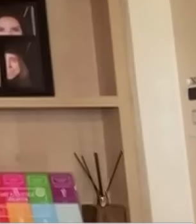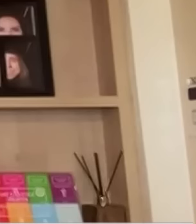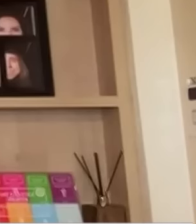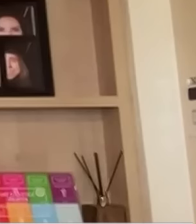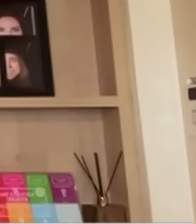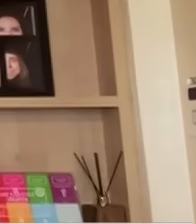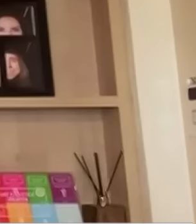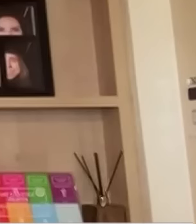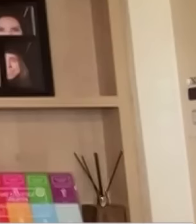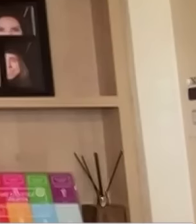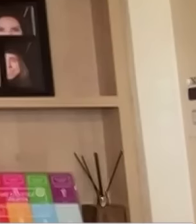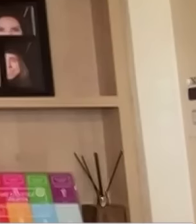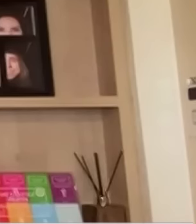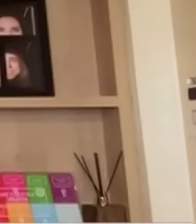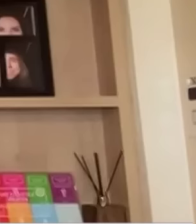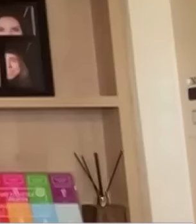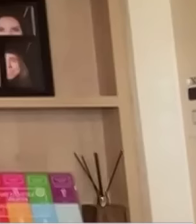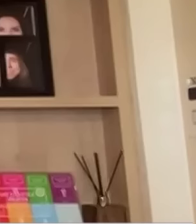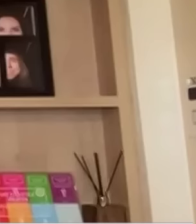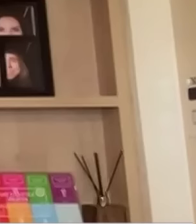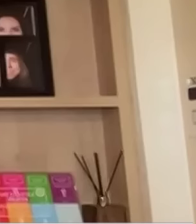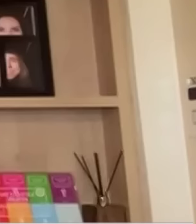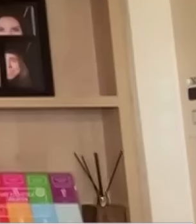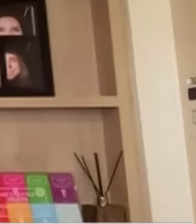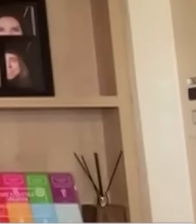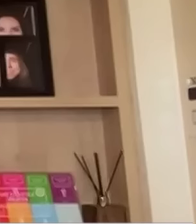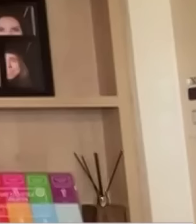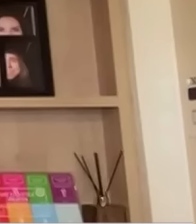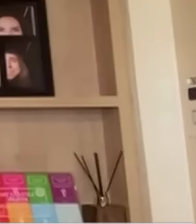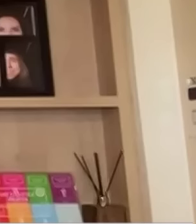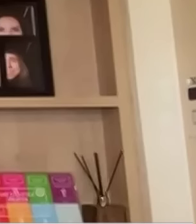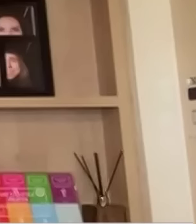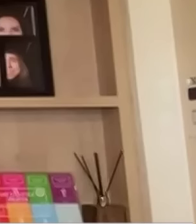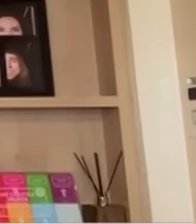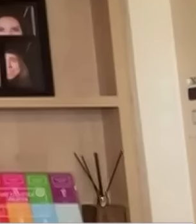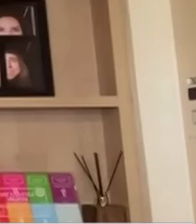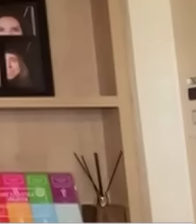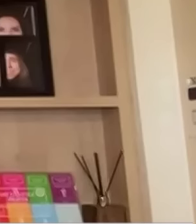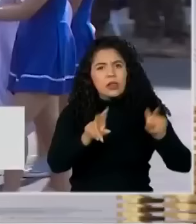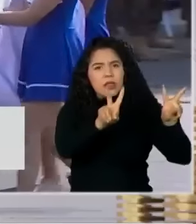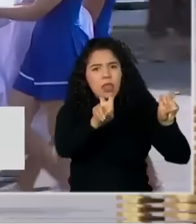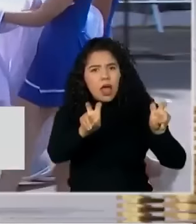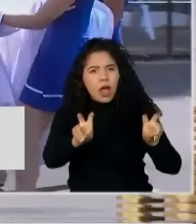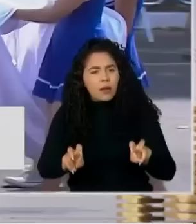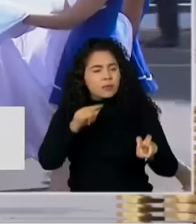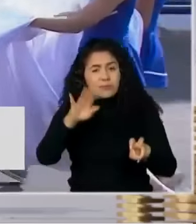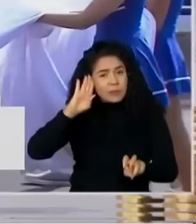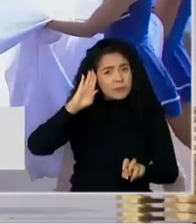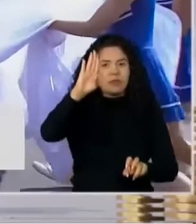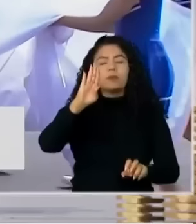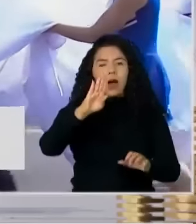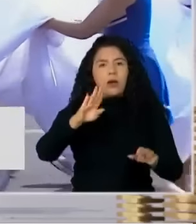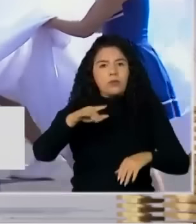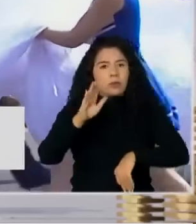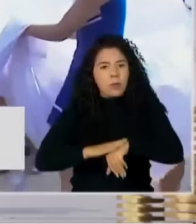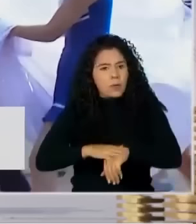ser tolhido previamente pelo risco de falar alguma coisa errada ou alguma coisa criminosa, né? Não existe a censura prévia, né?